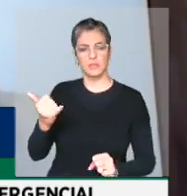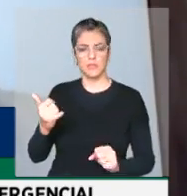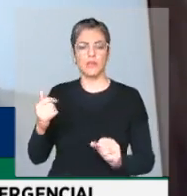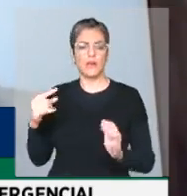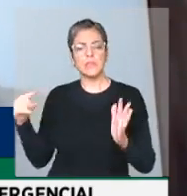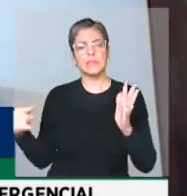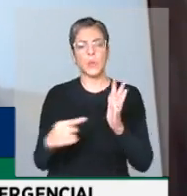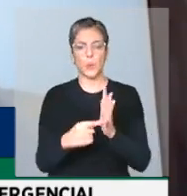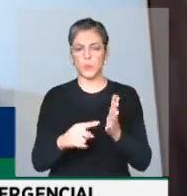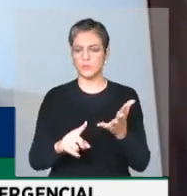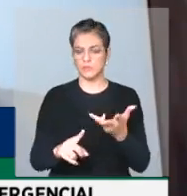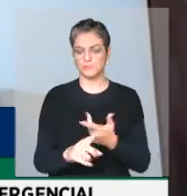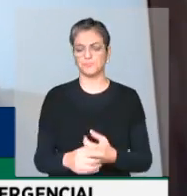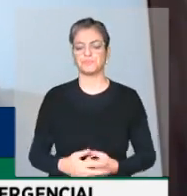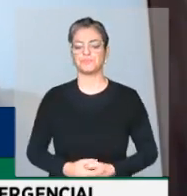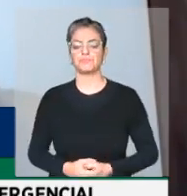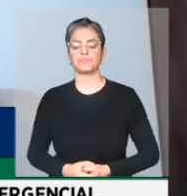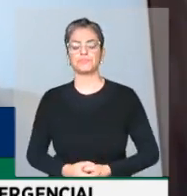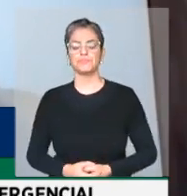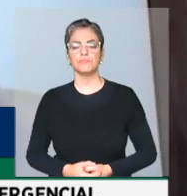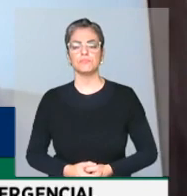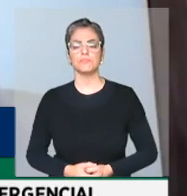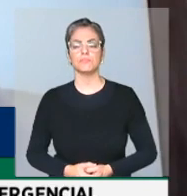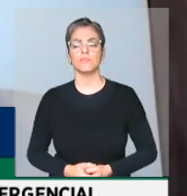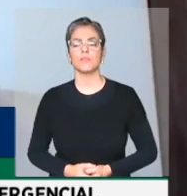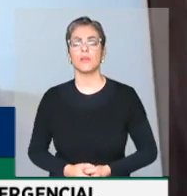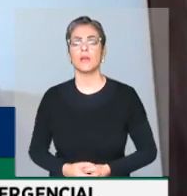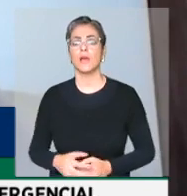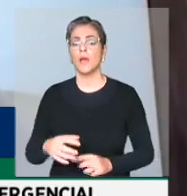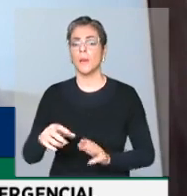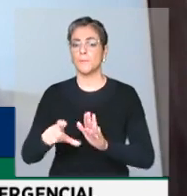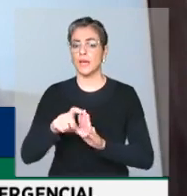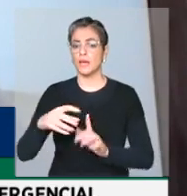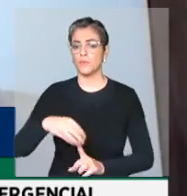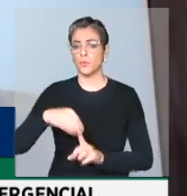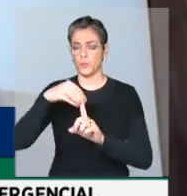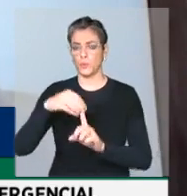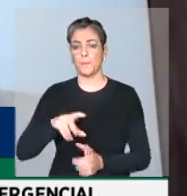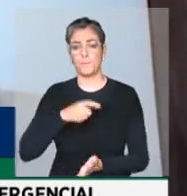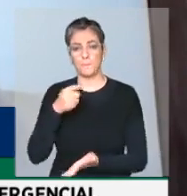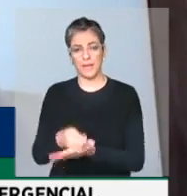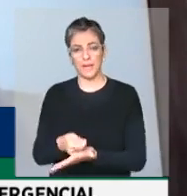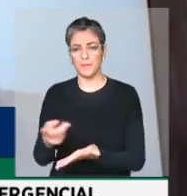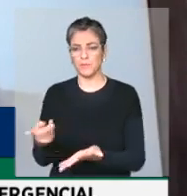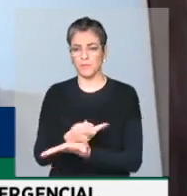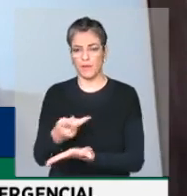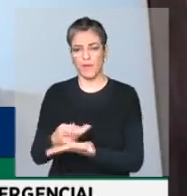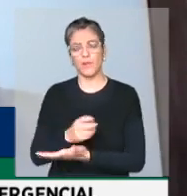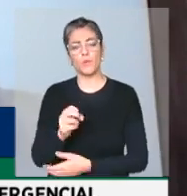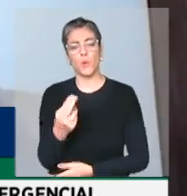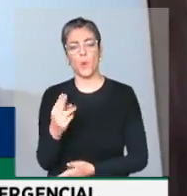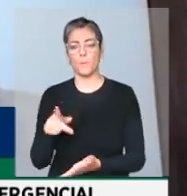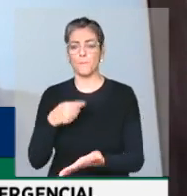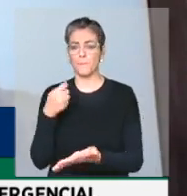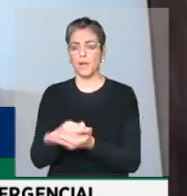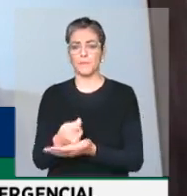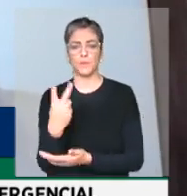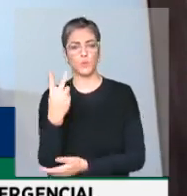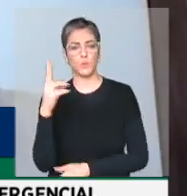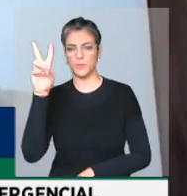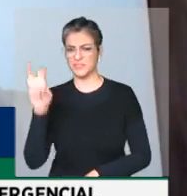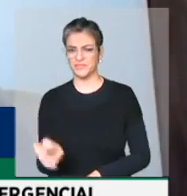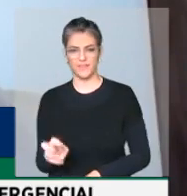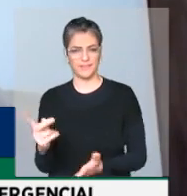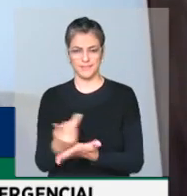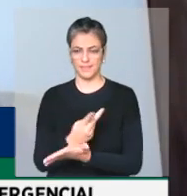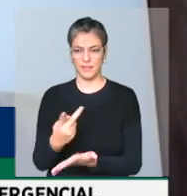outrem. Parágrafo único. Os pagamentos indevidos ou feitos em duplicidade, de que trata o artigo